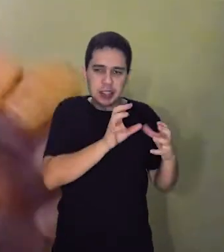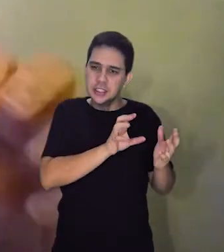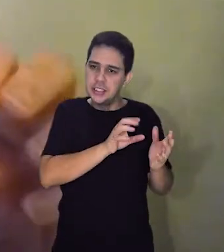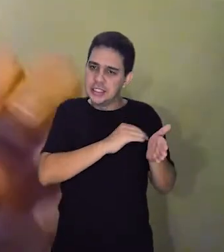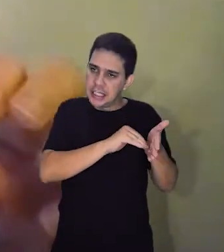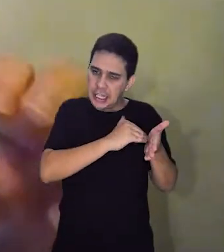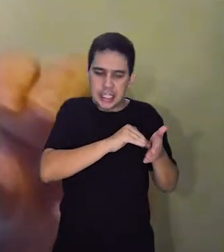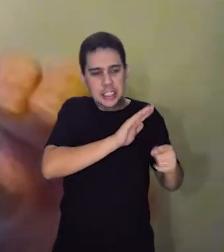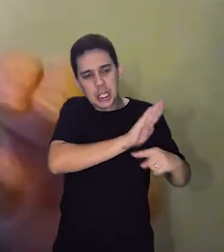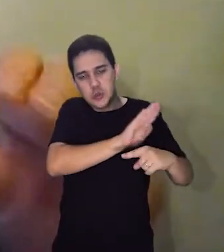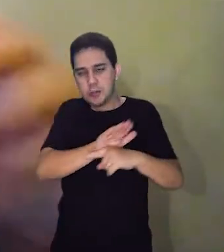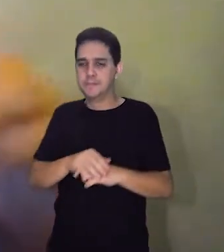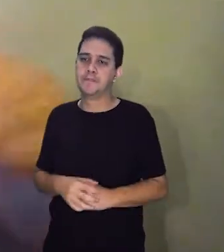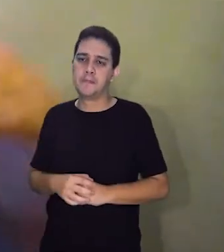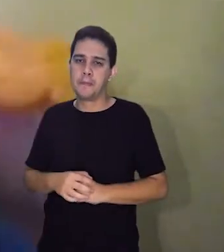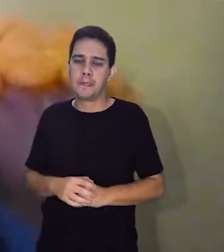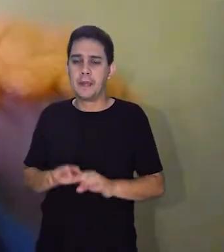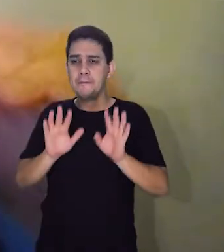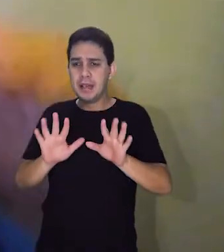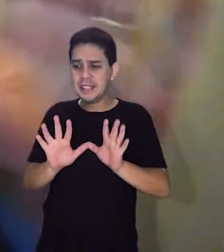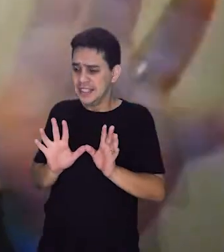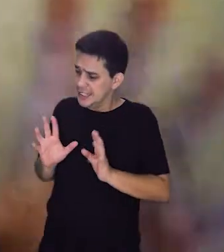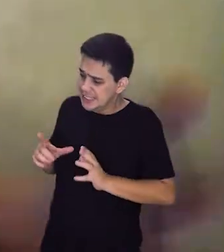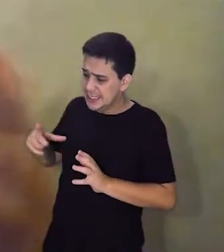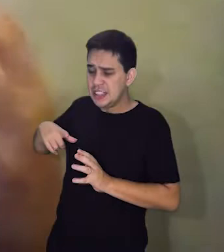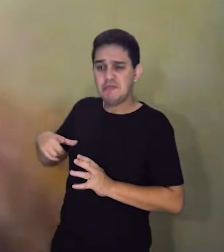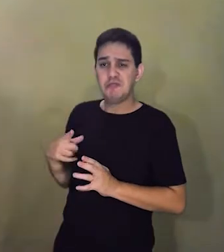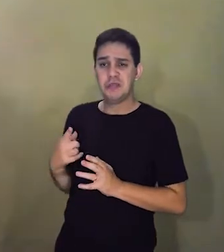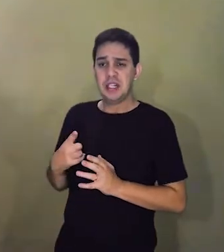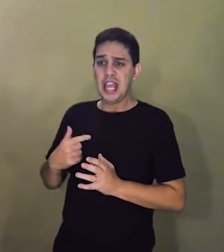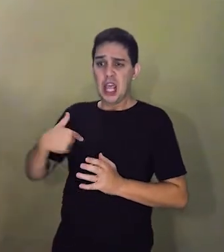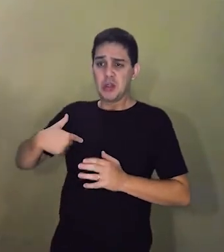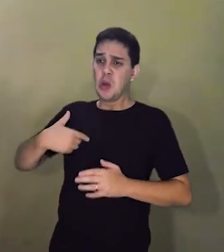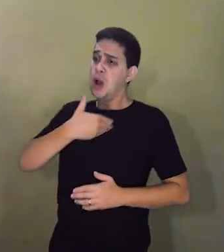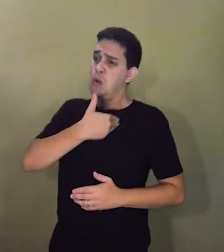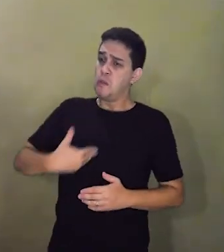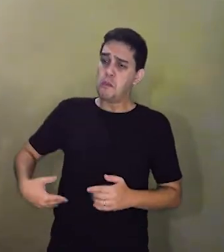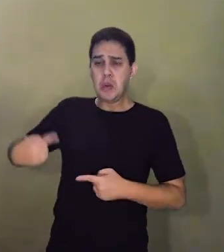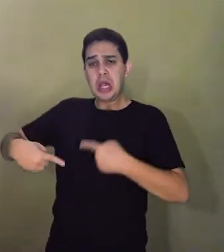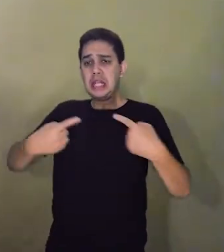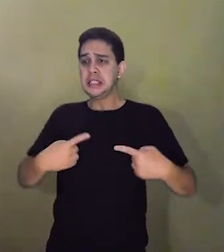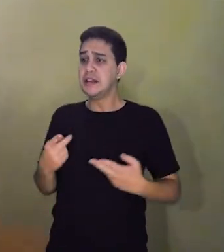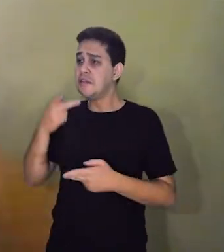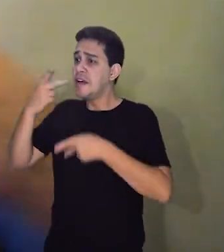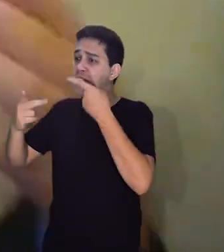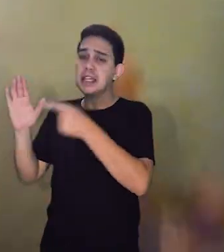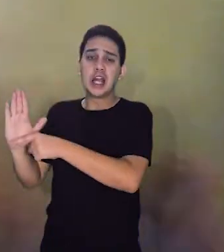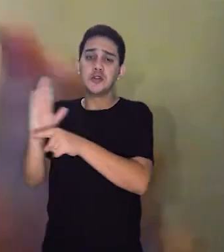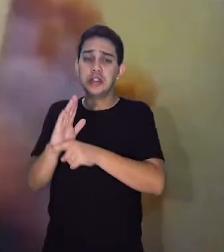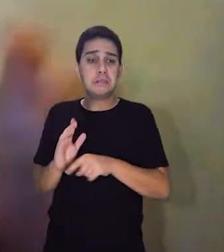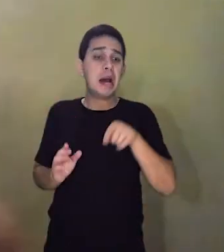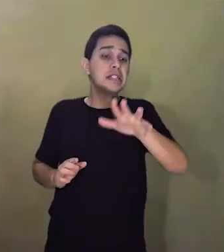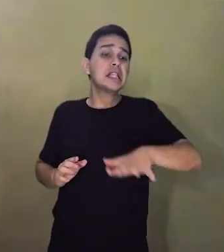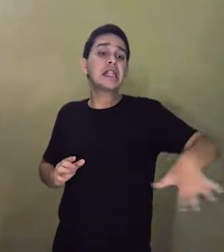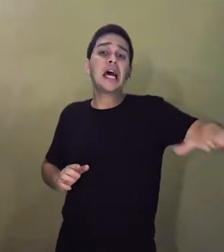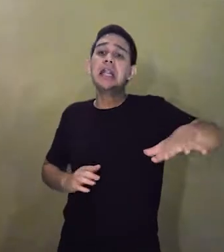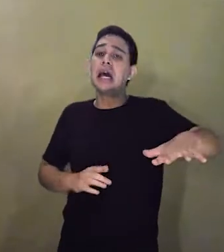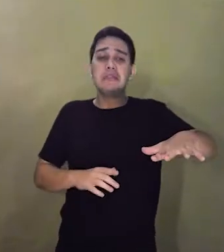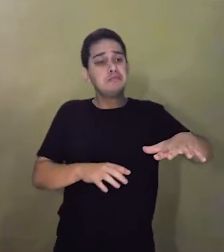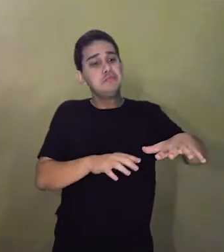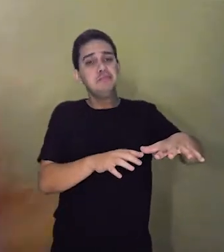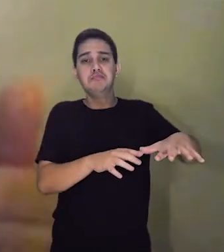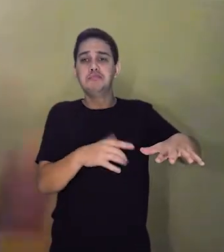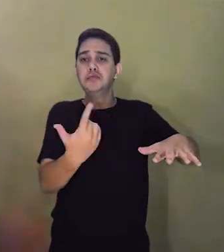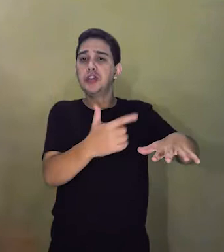adianta você ter uma política falando sobre isso, mas não ter estruturas em que funcionem. Ao nível centralizado